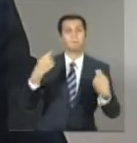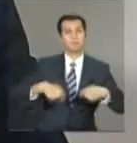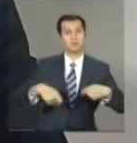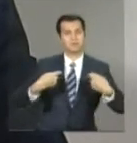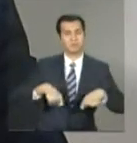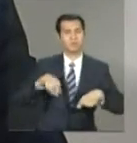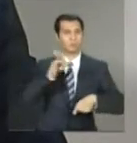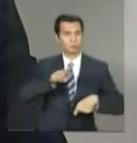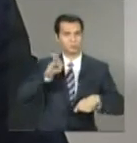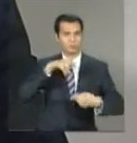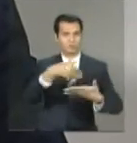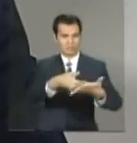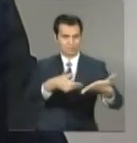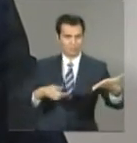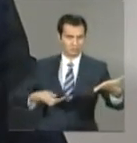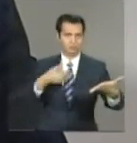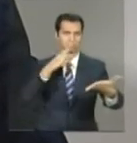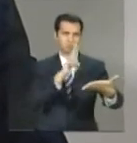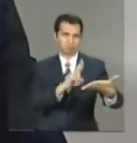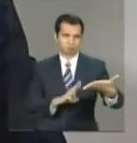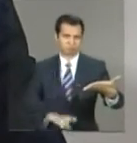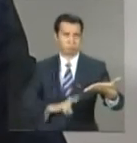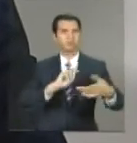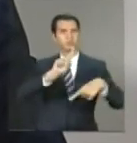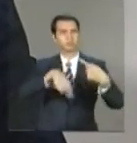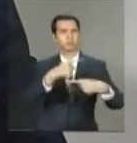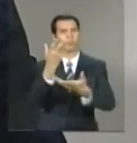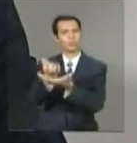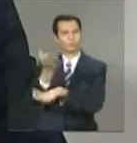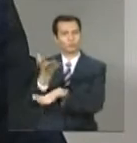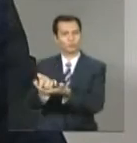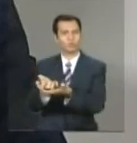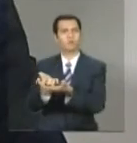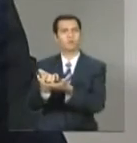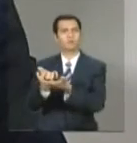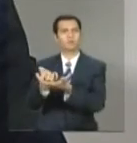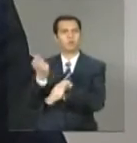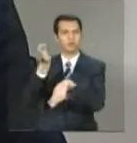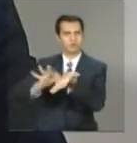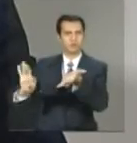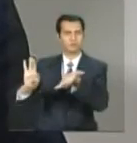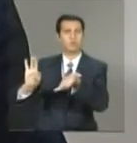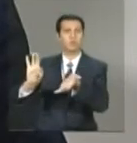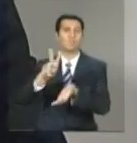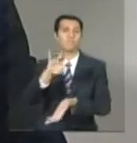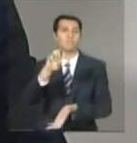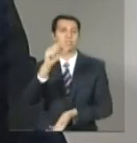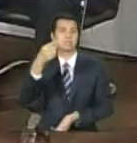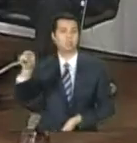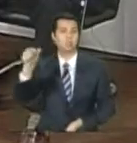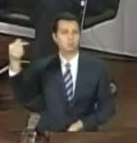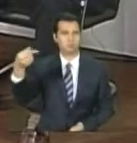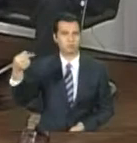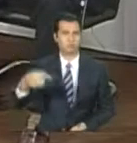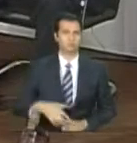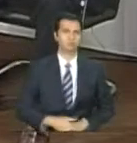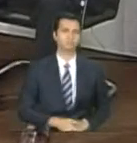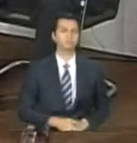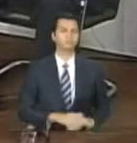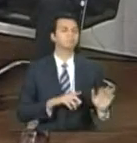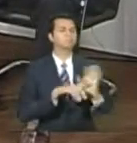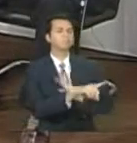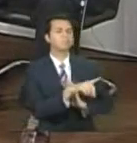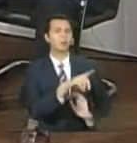cadastro e fazer as atualizações no sistema online, na versão 7 do Cadastro Único. Maria Claudete, de